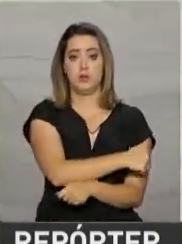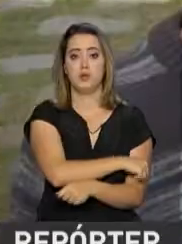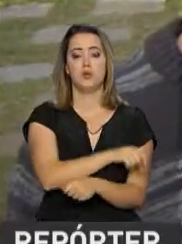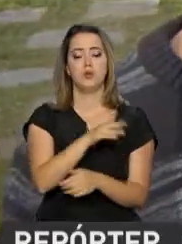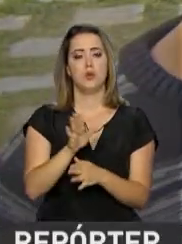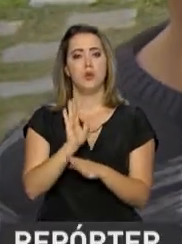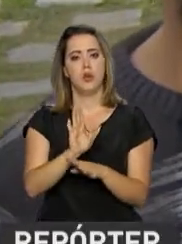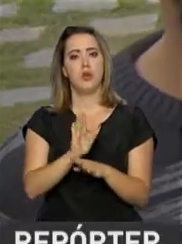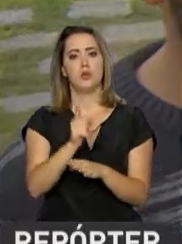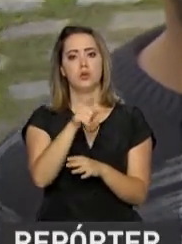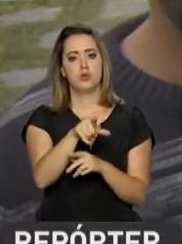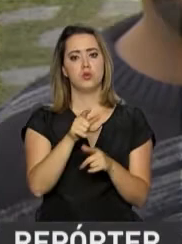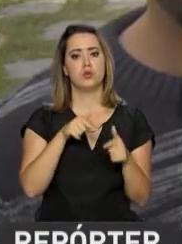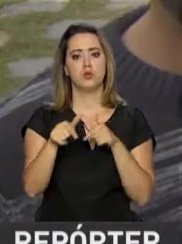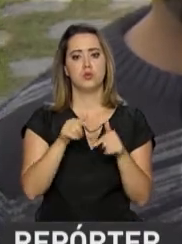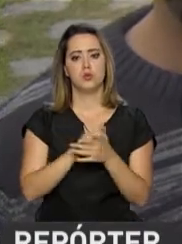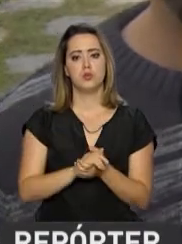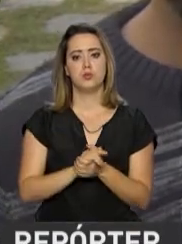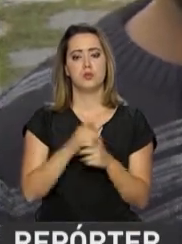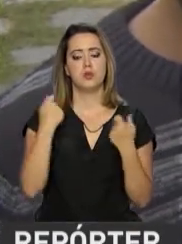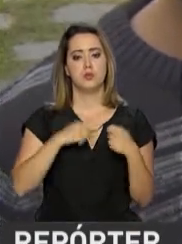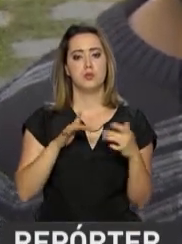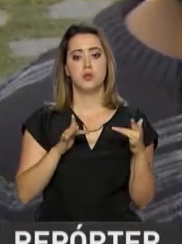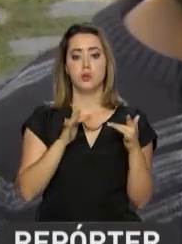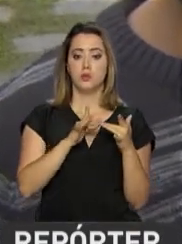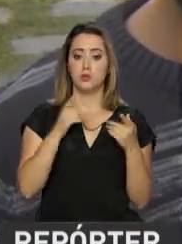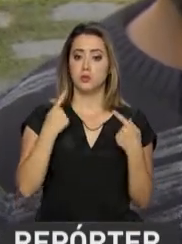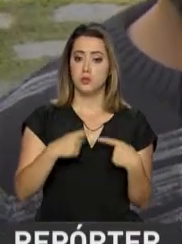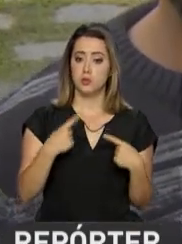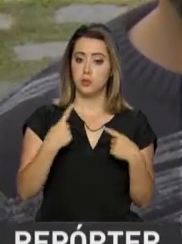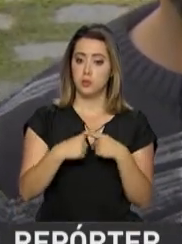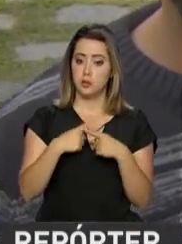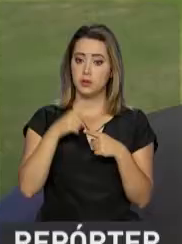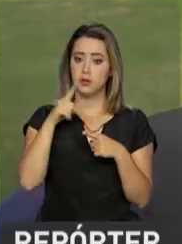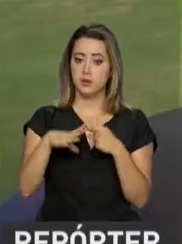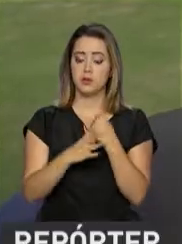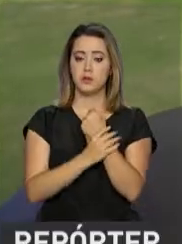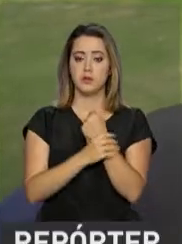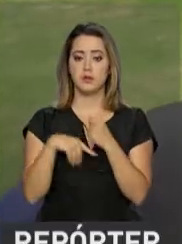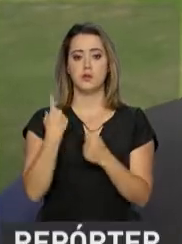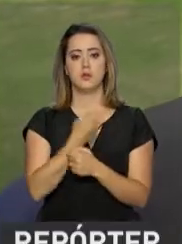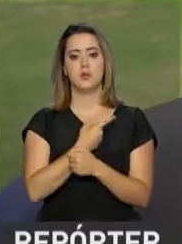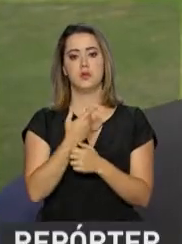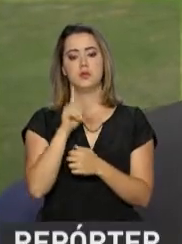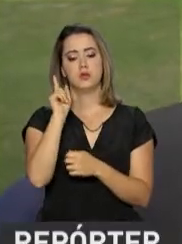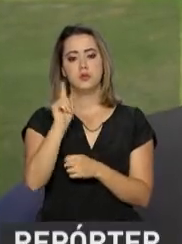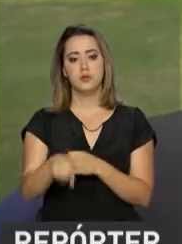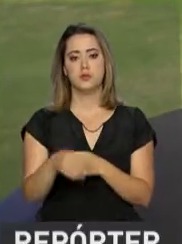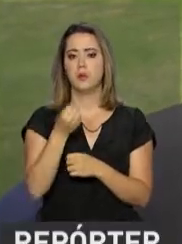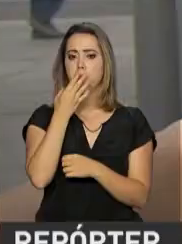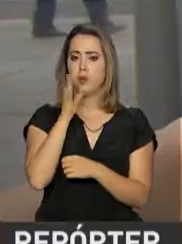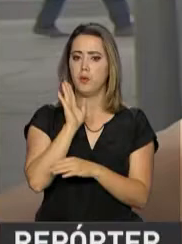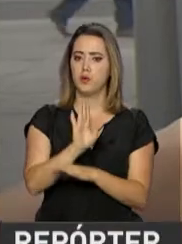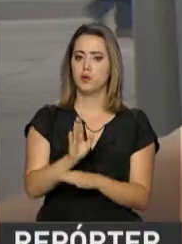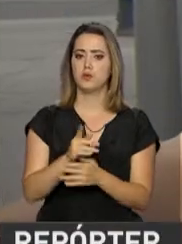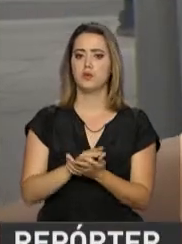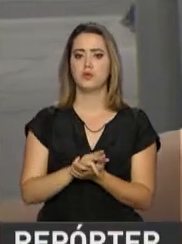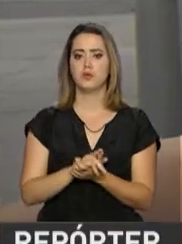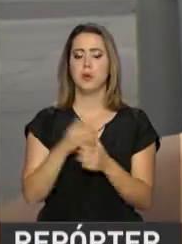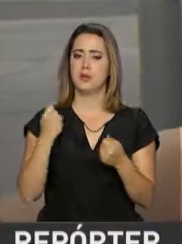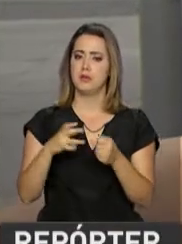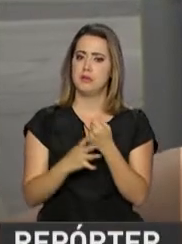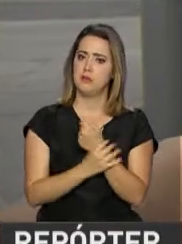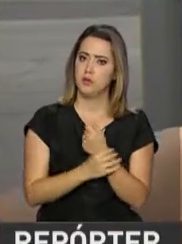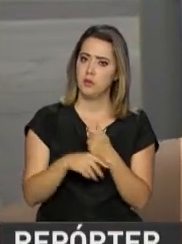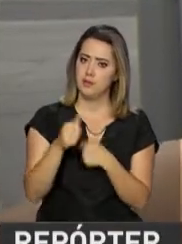tem que concordar porque está sendo uma segurança pra gente é carioca não é de crer curva está ajudando em segurança no